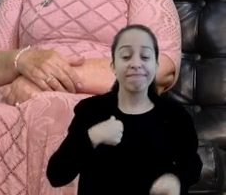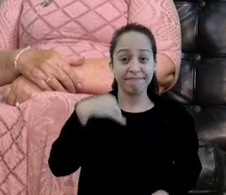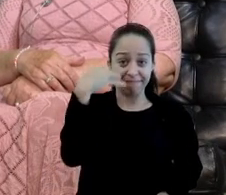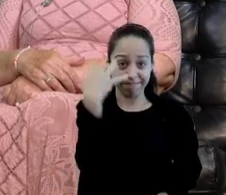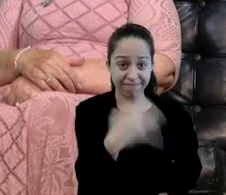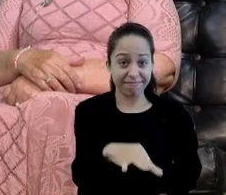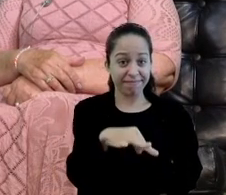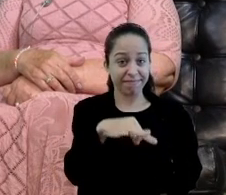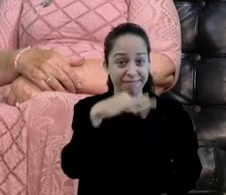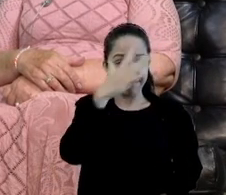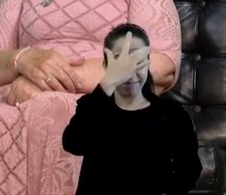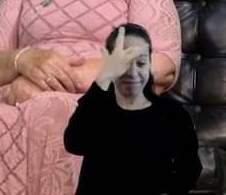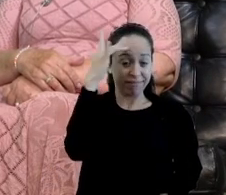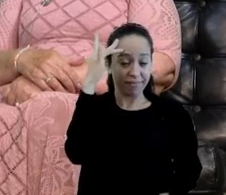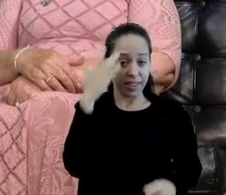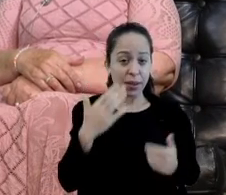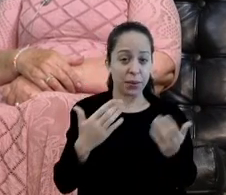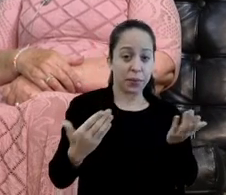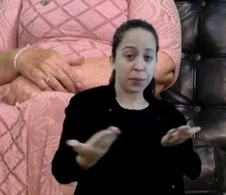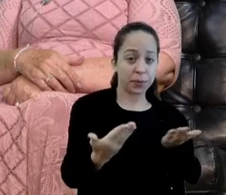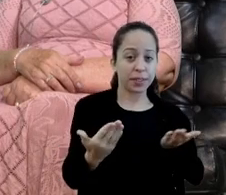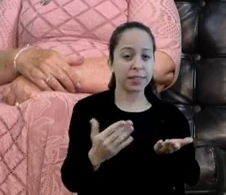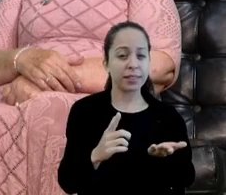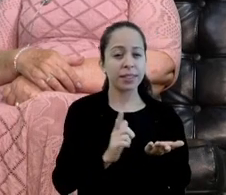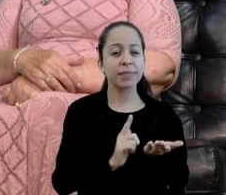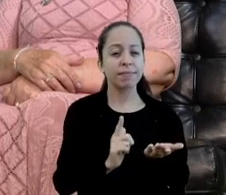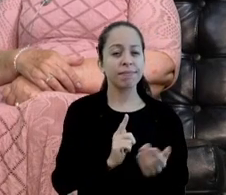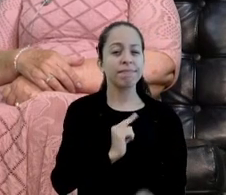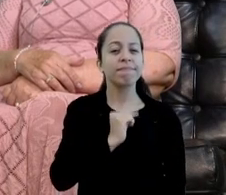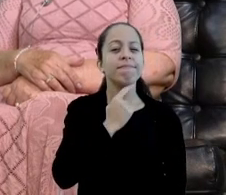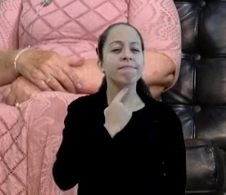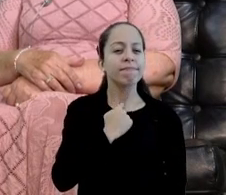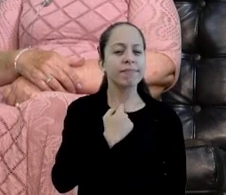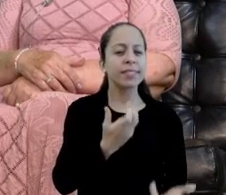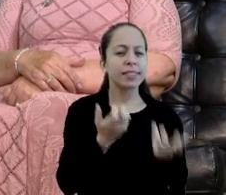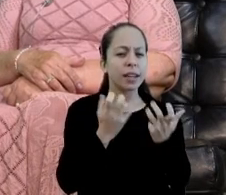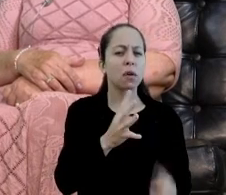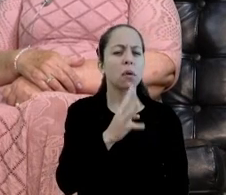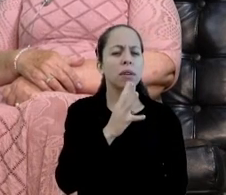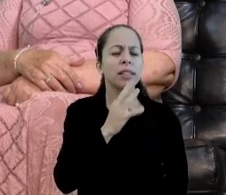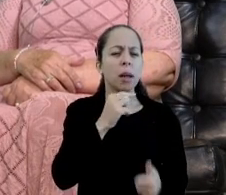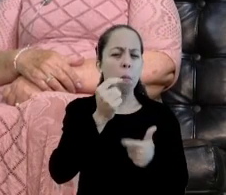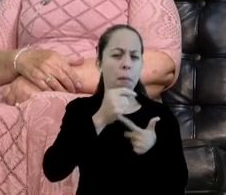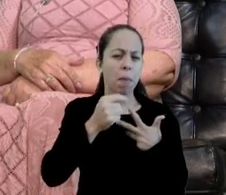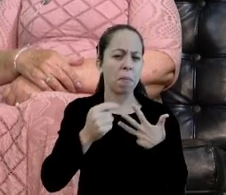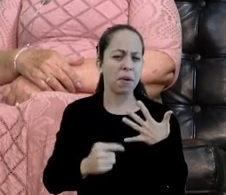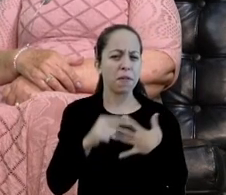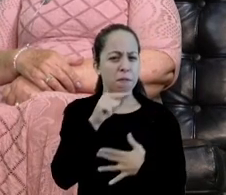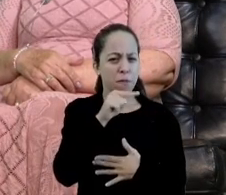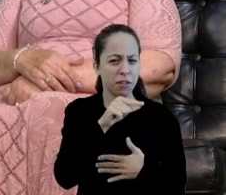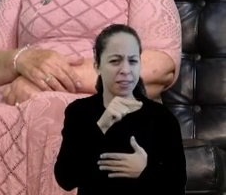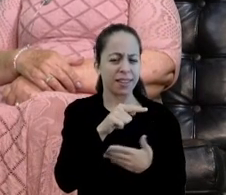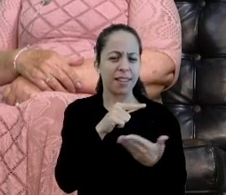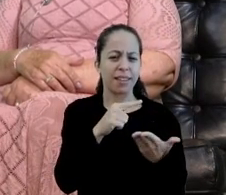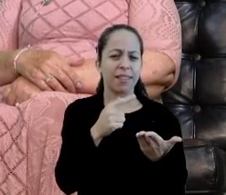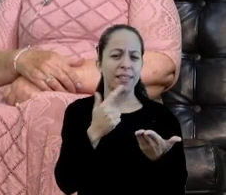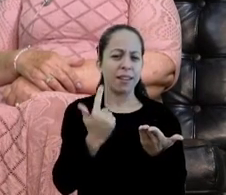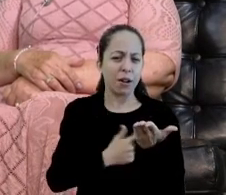pessoas estão com vontade de conhecer mais as suas obras, até mesmo adquirir